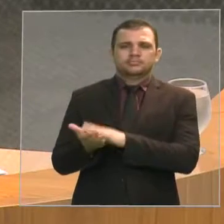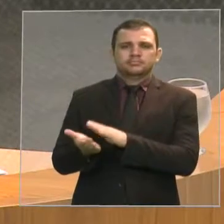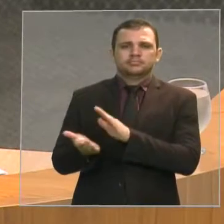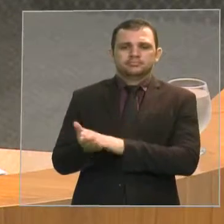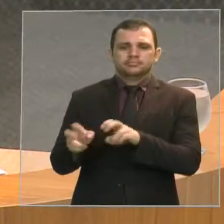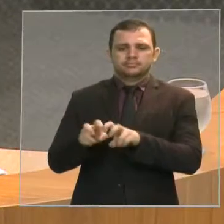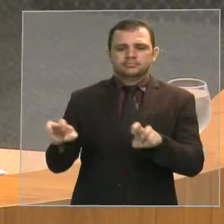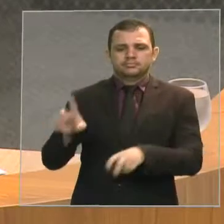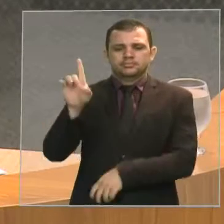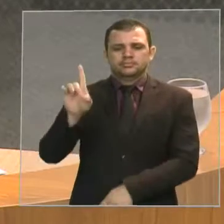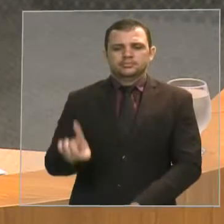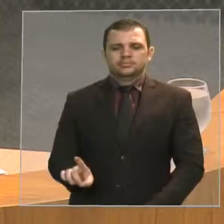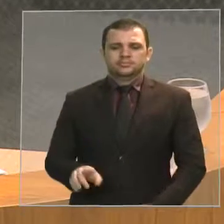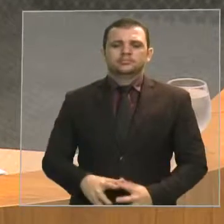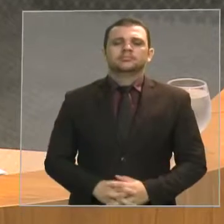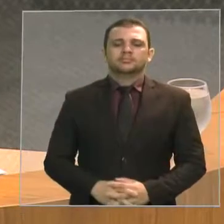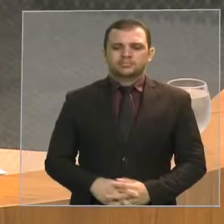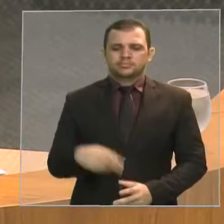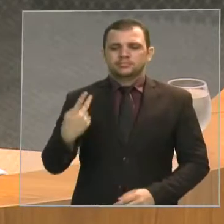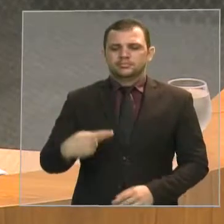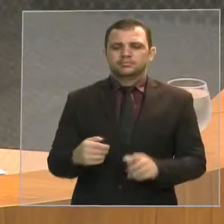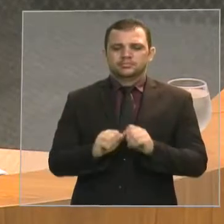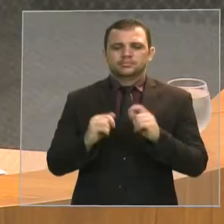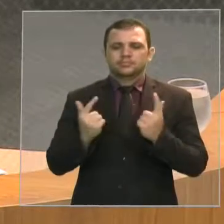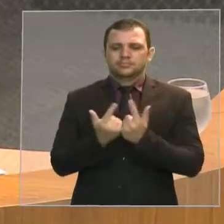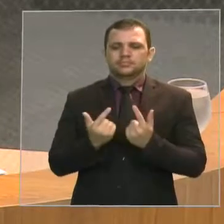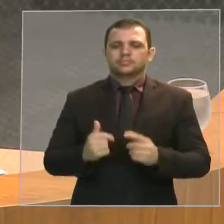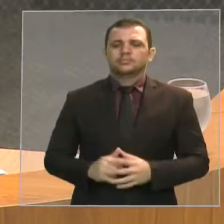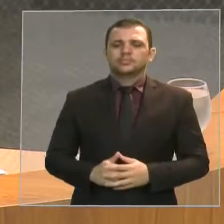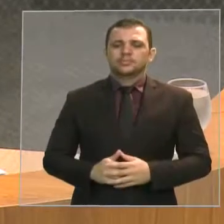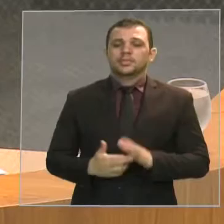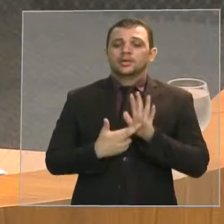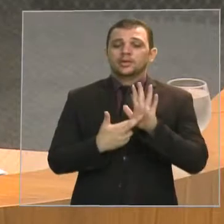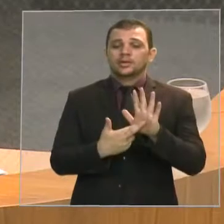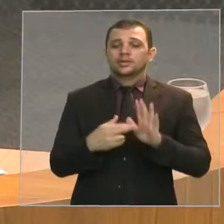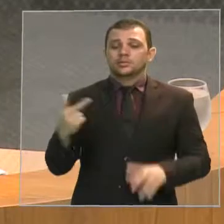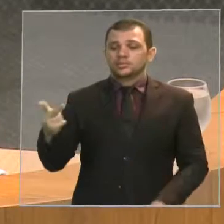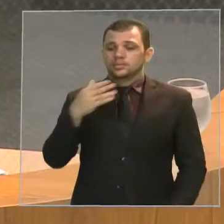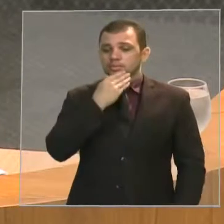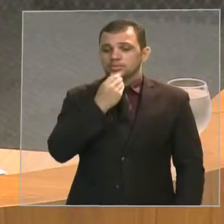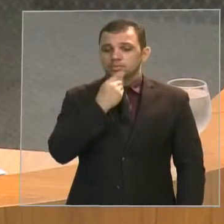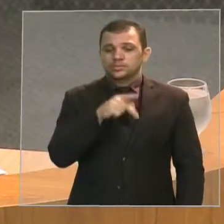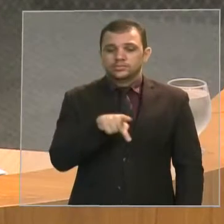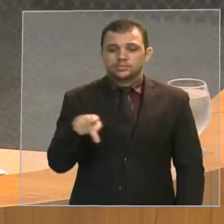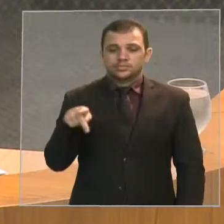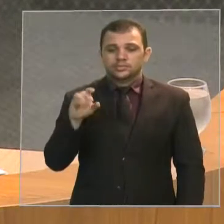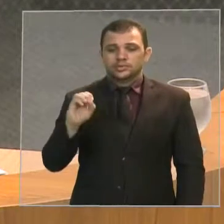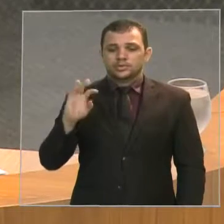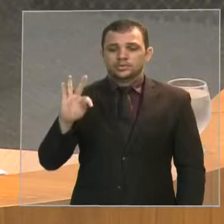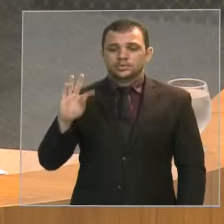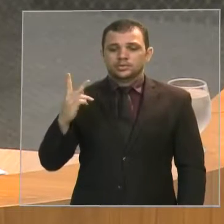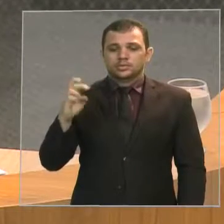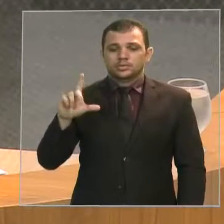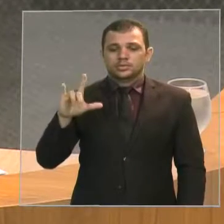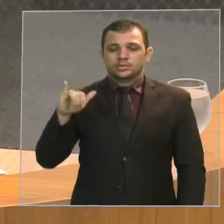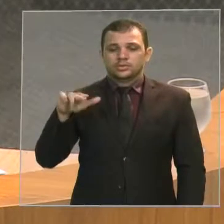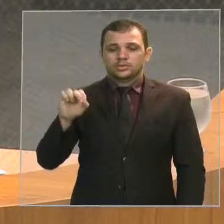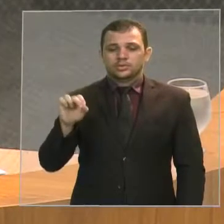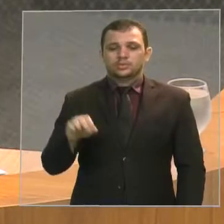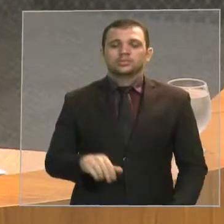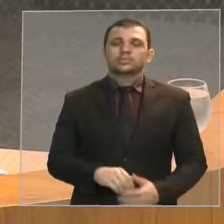mesa diretora da assembléia na pessoa do presidente othelino neto deputado othelino neto